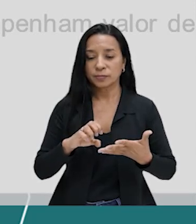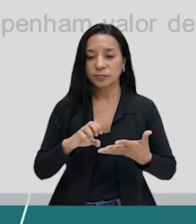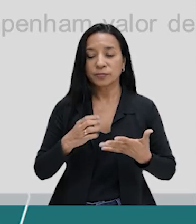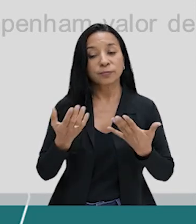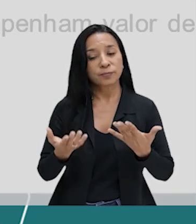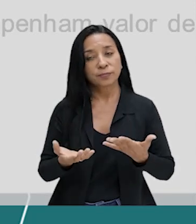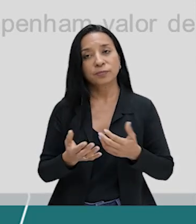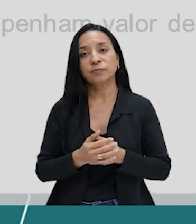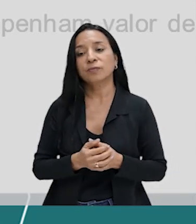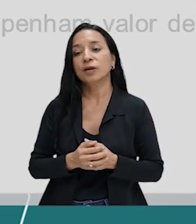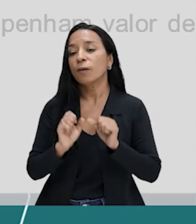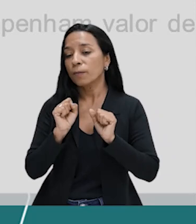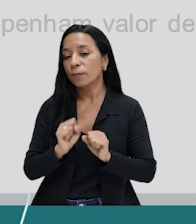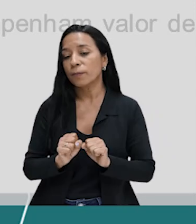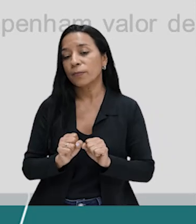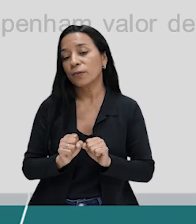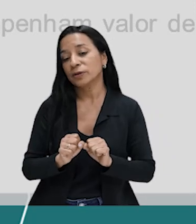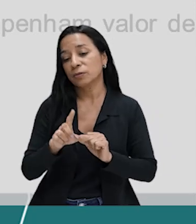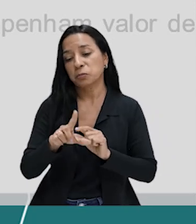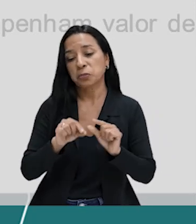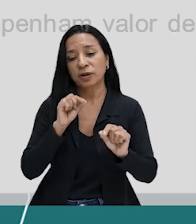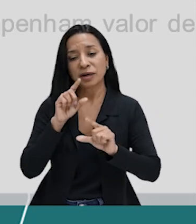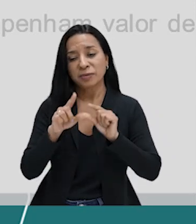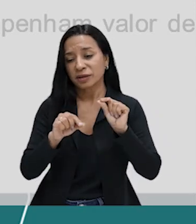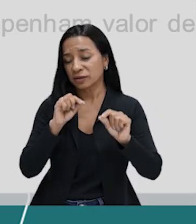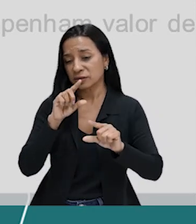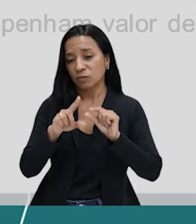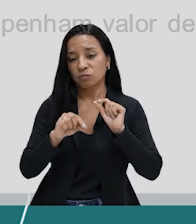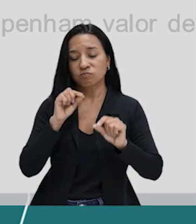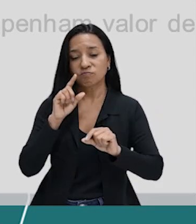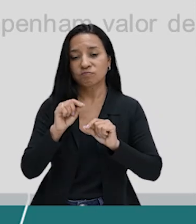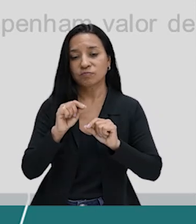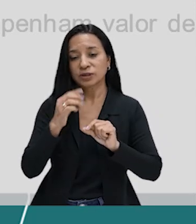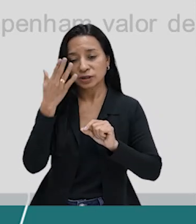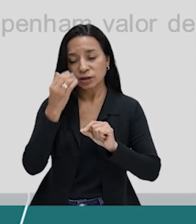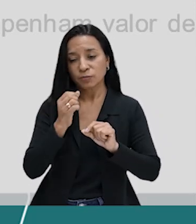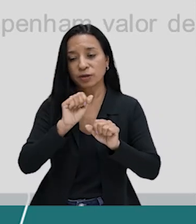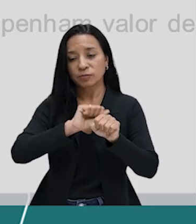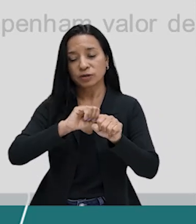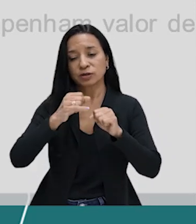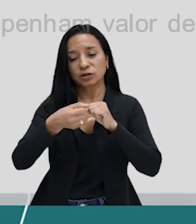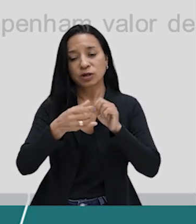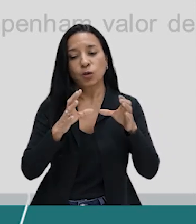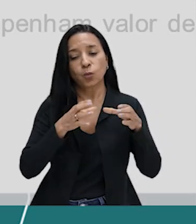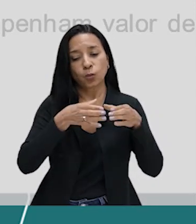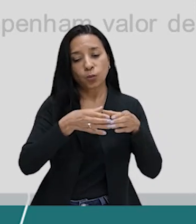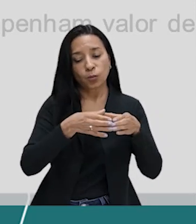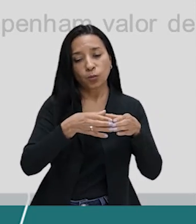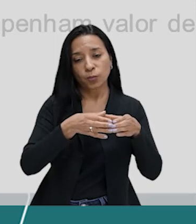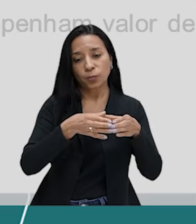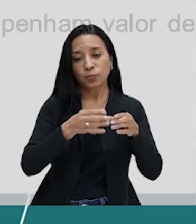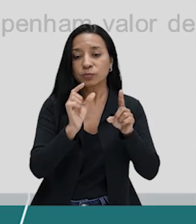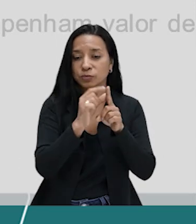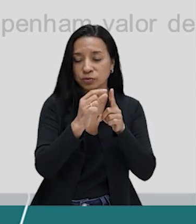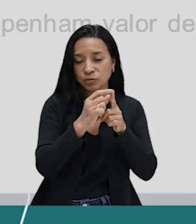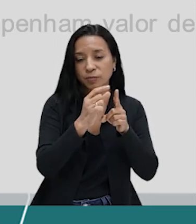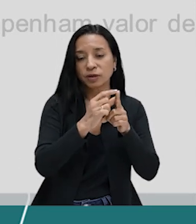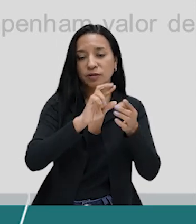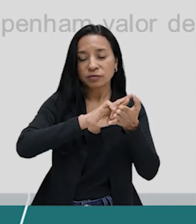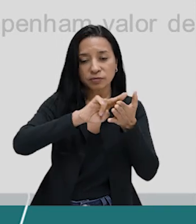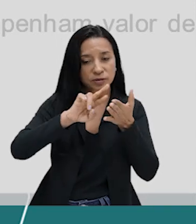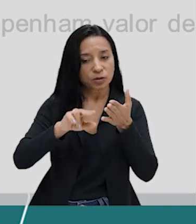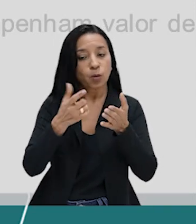único verbo. Vocês podem ir por eliminação, né, turma? Nós sabemos que adjetivo é uma classe de palavra variável. Então, onde